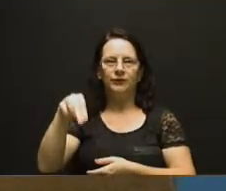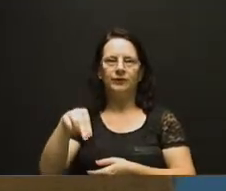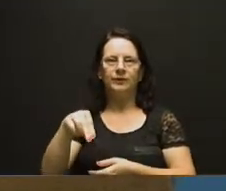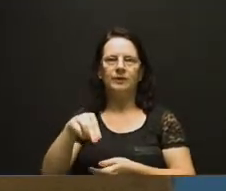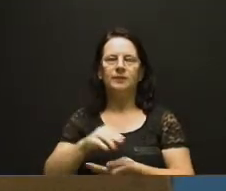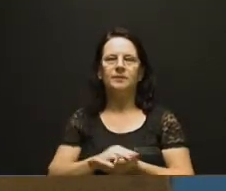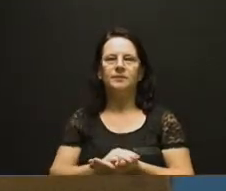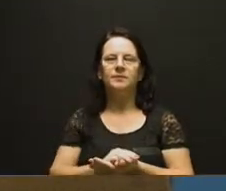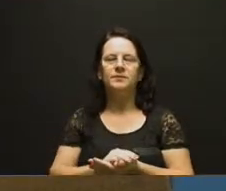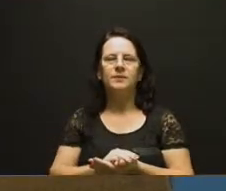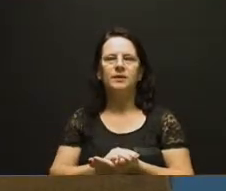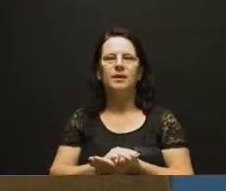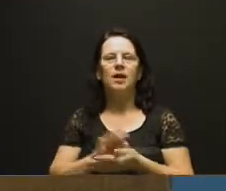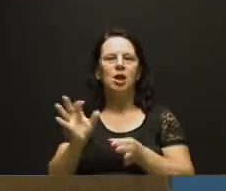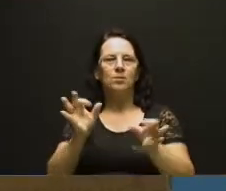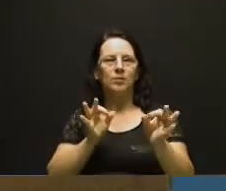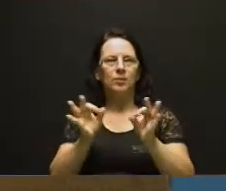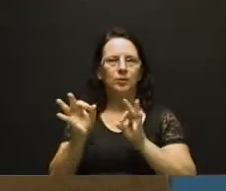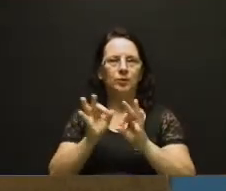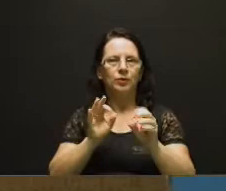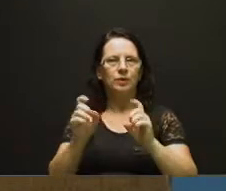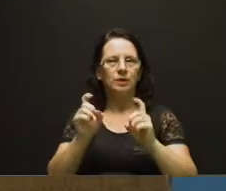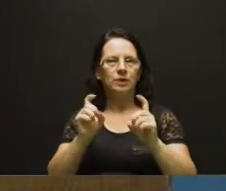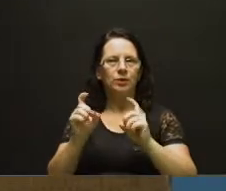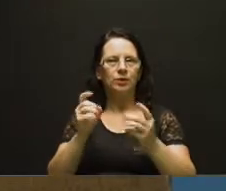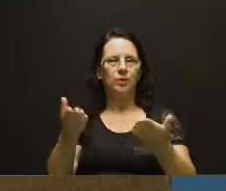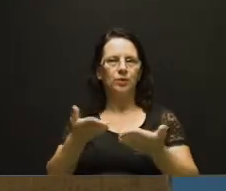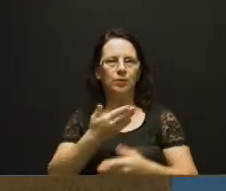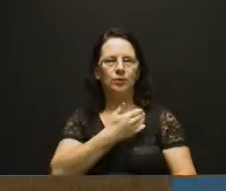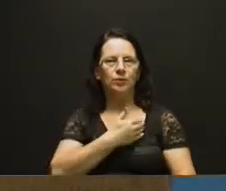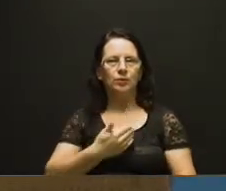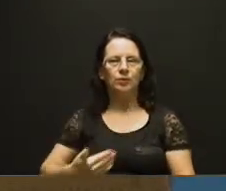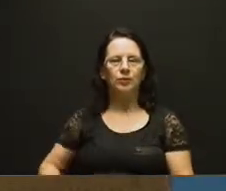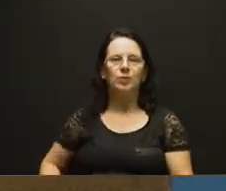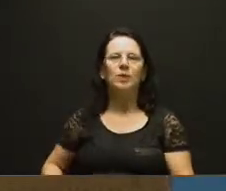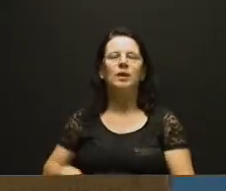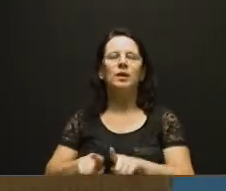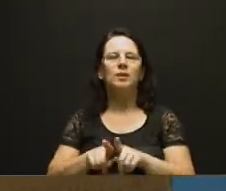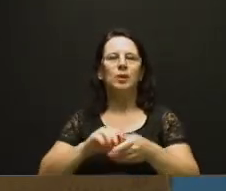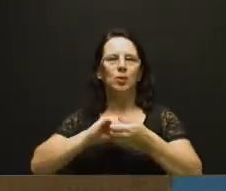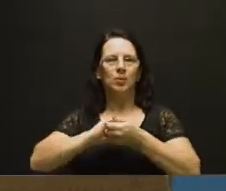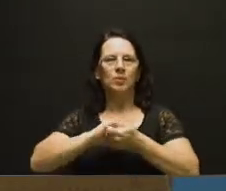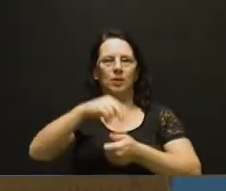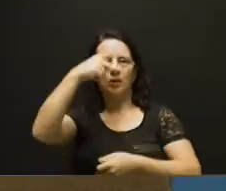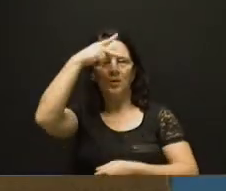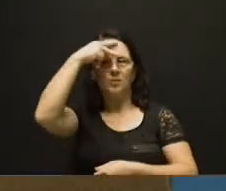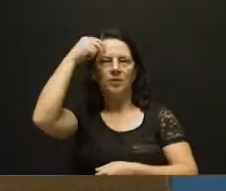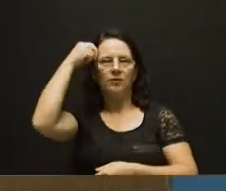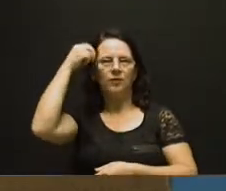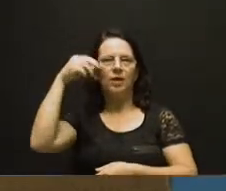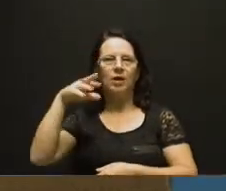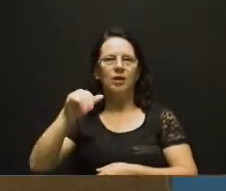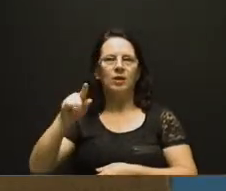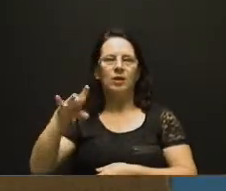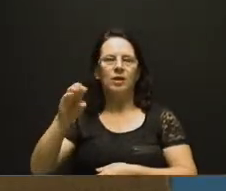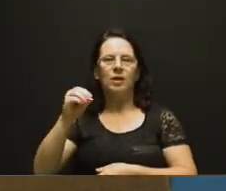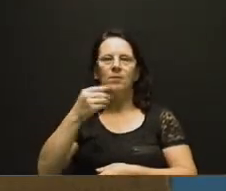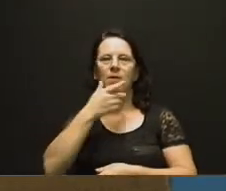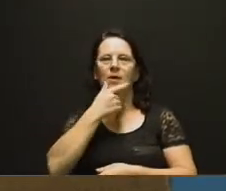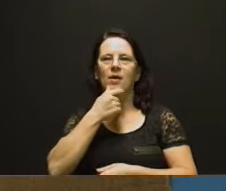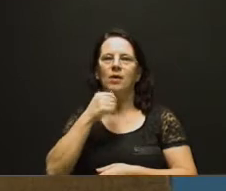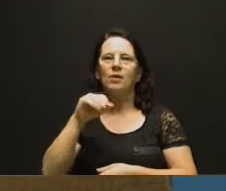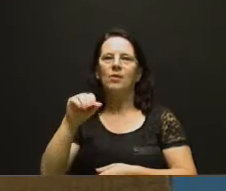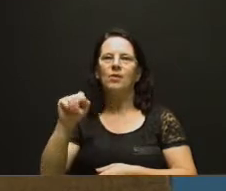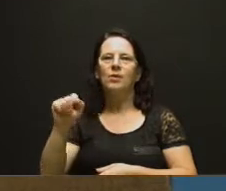pela organização desta audiência complementar prefeito ademar eu alessandro a